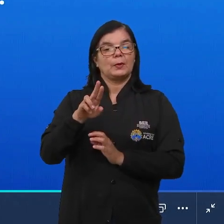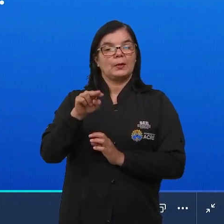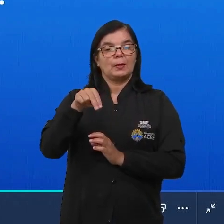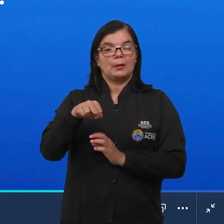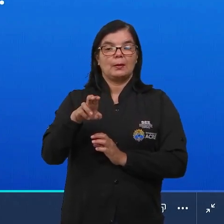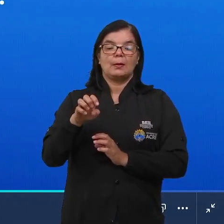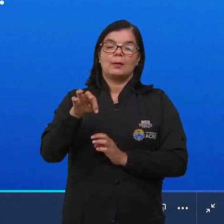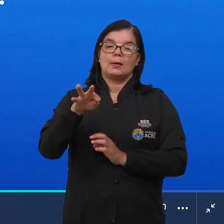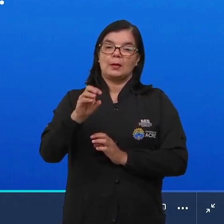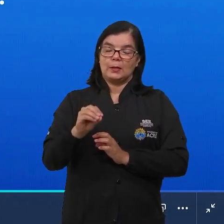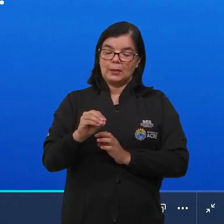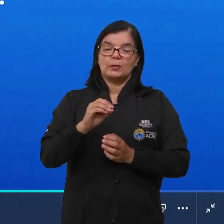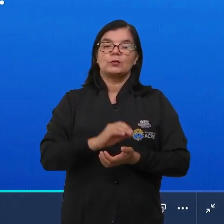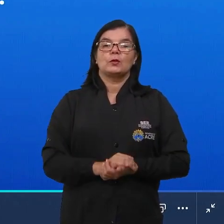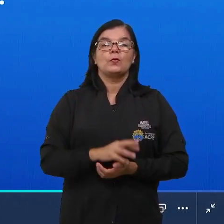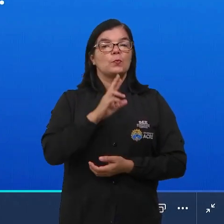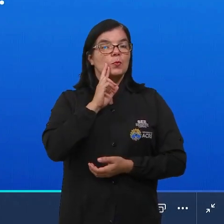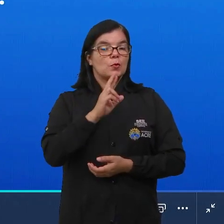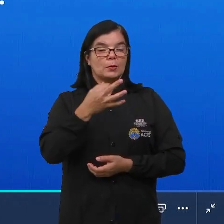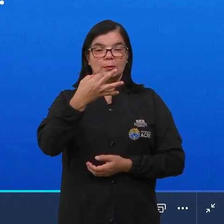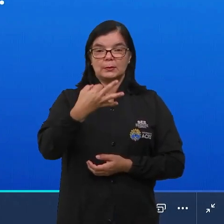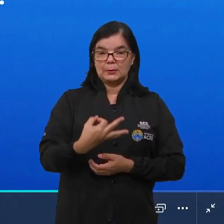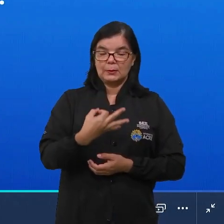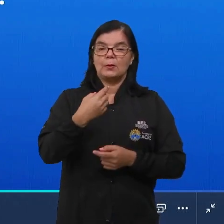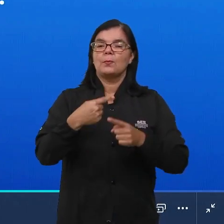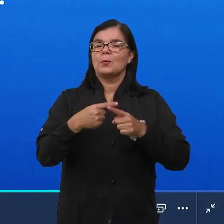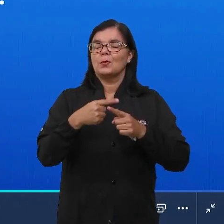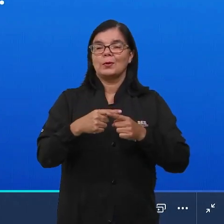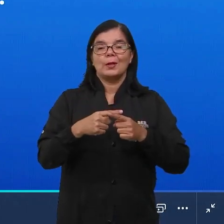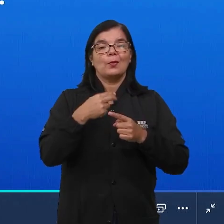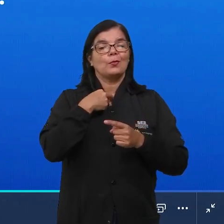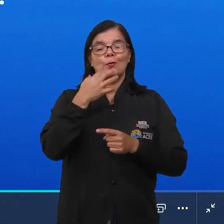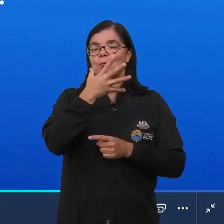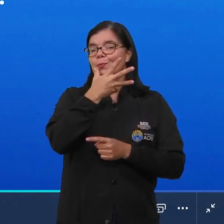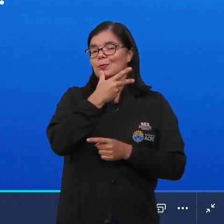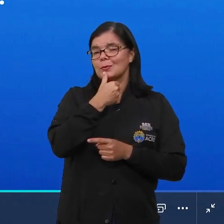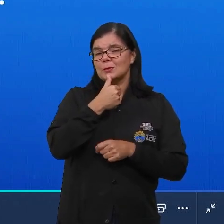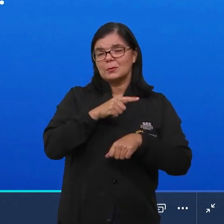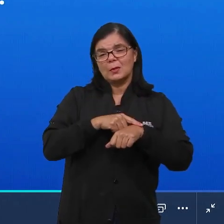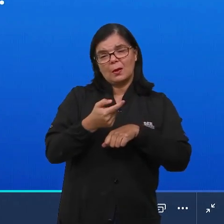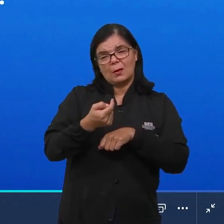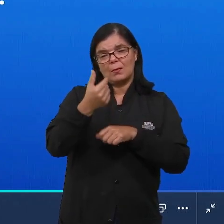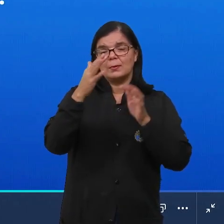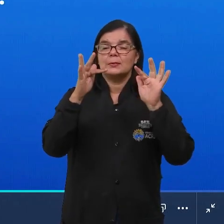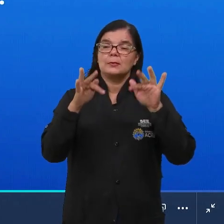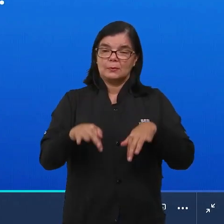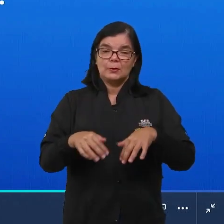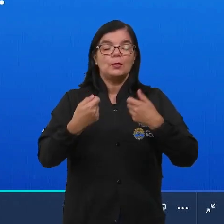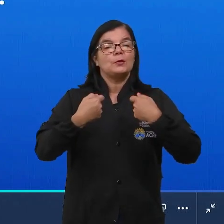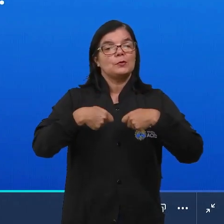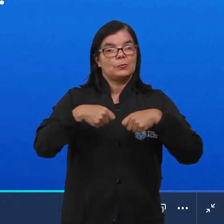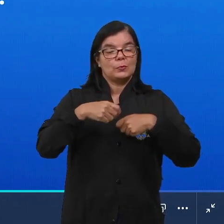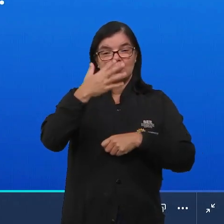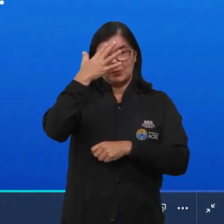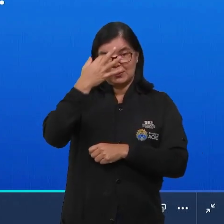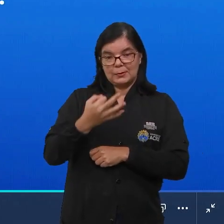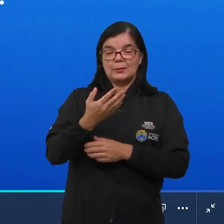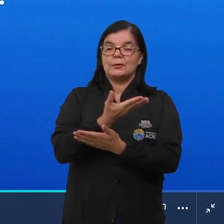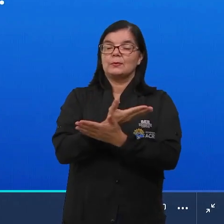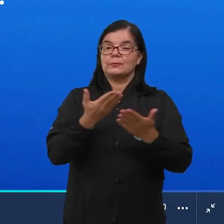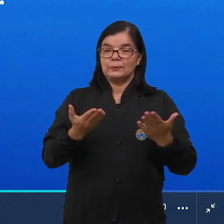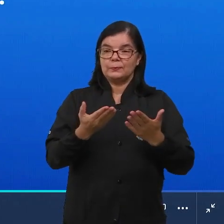Neto? Eu vou trazer para você a resposta correta, porque a gente não pode demorar, que o nosso tempo já está quase acabando, e eu preciso confirmar com